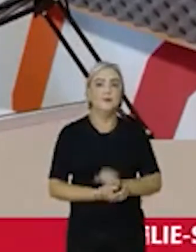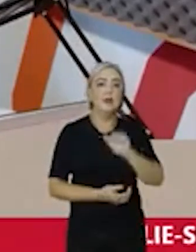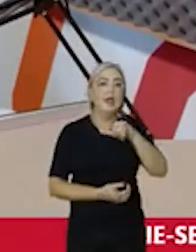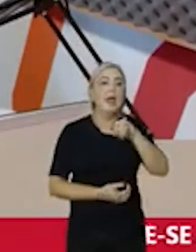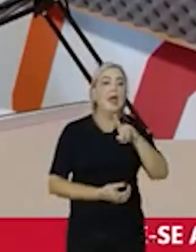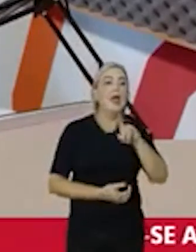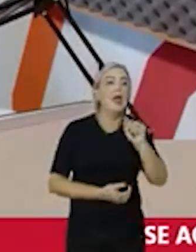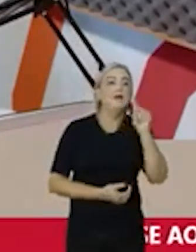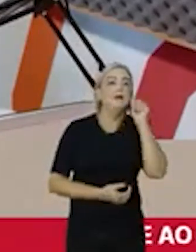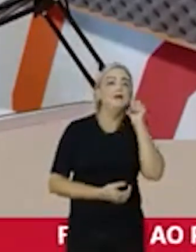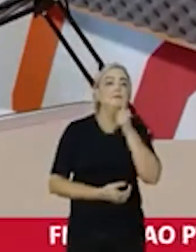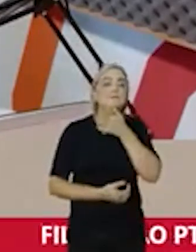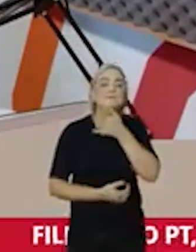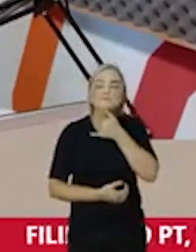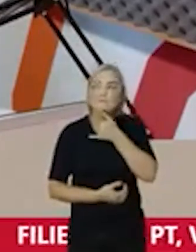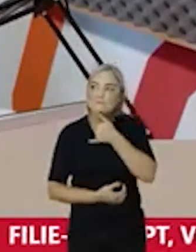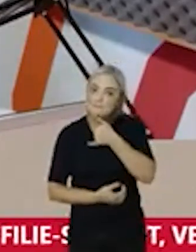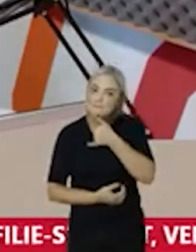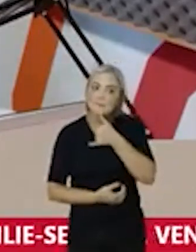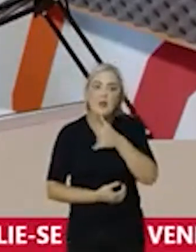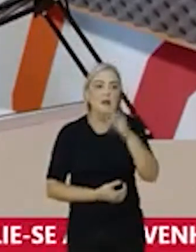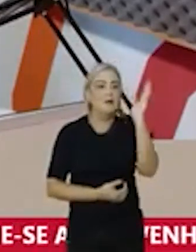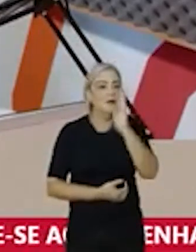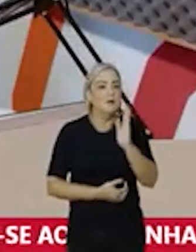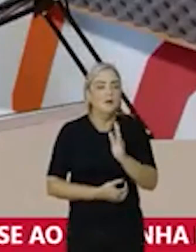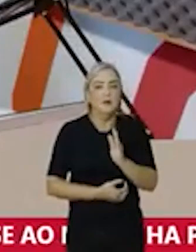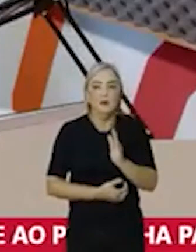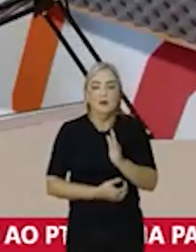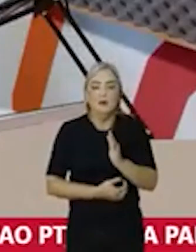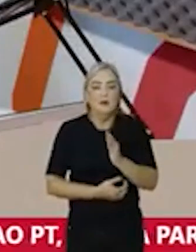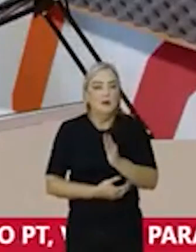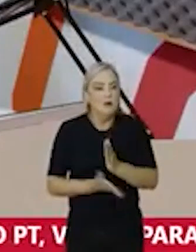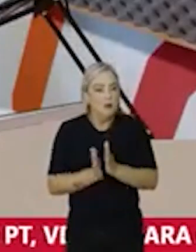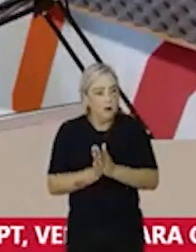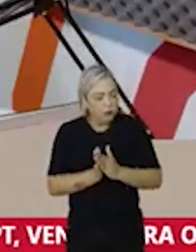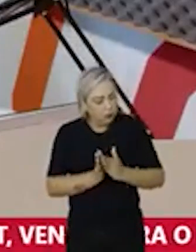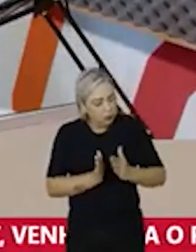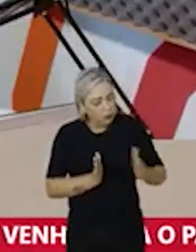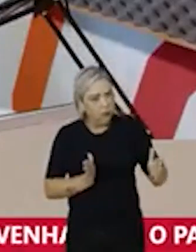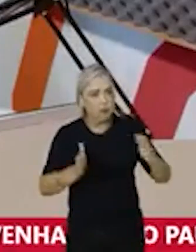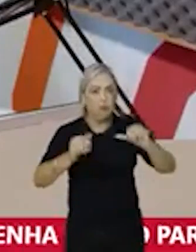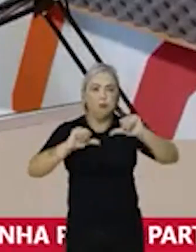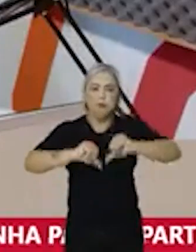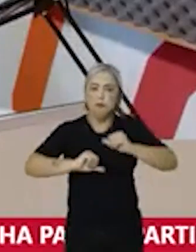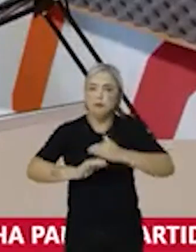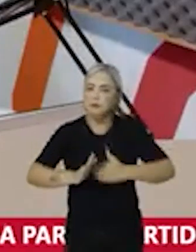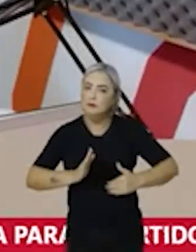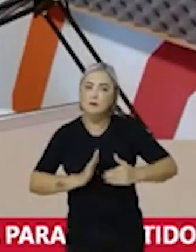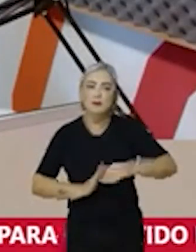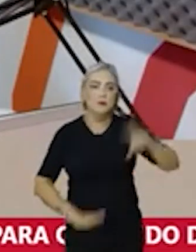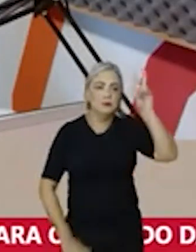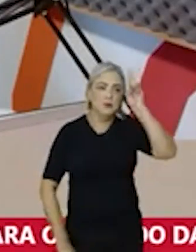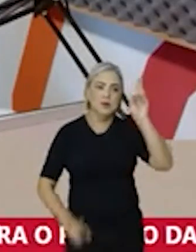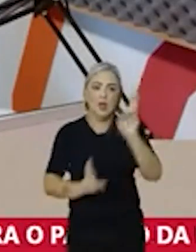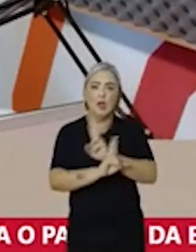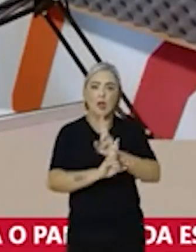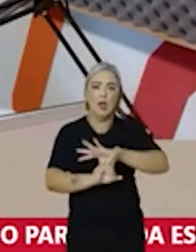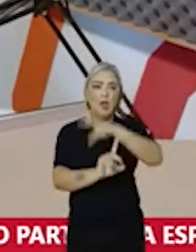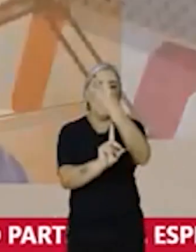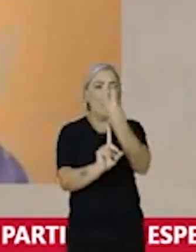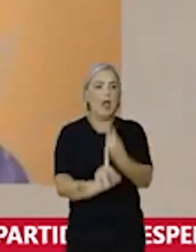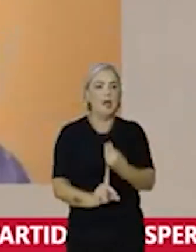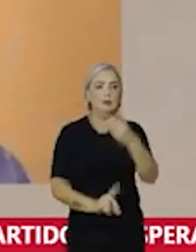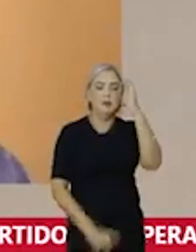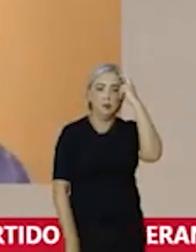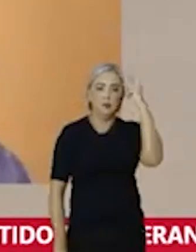Amanda, infelizmente o Brasil está passando um dos piores momentos de toda a sua história em relação à arte e à